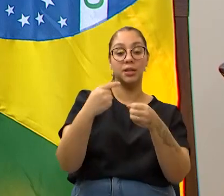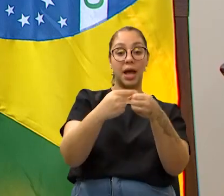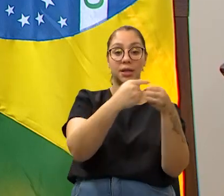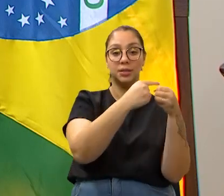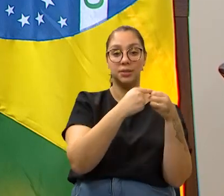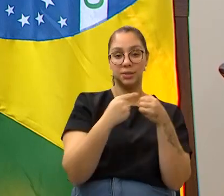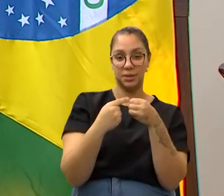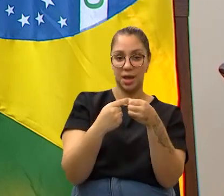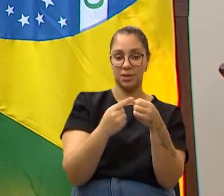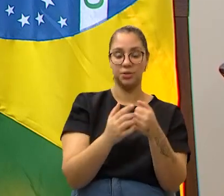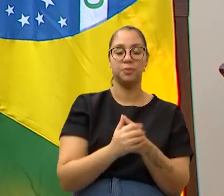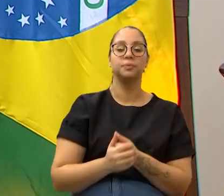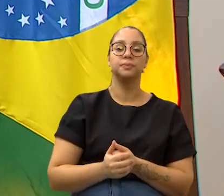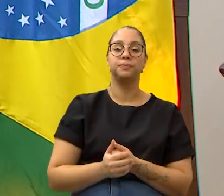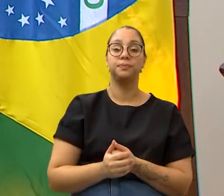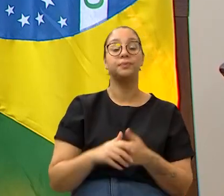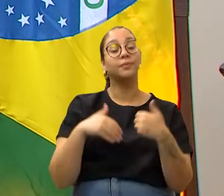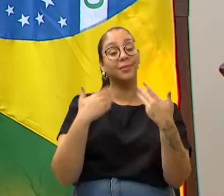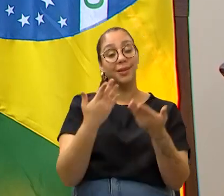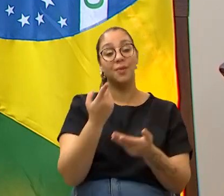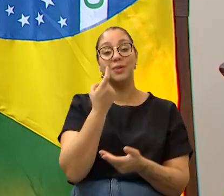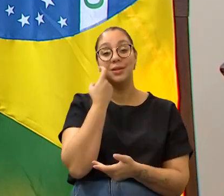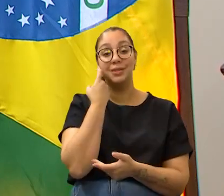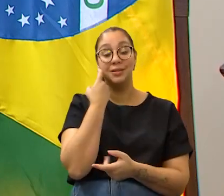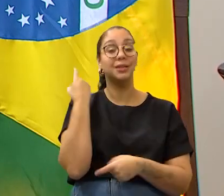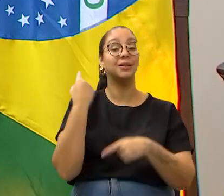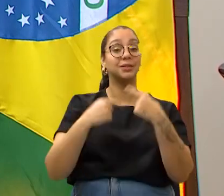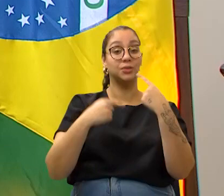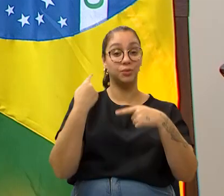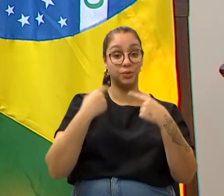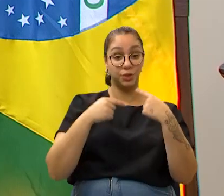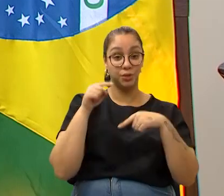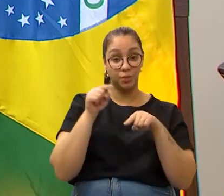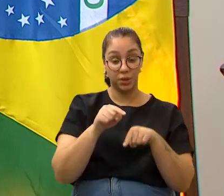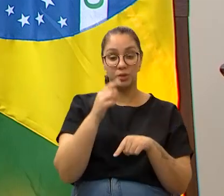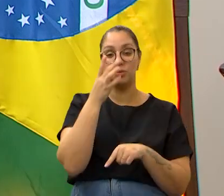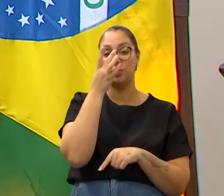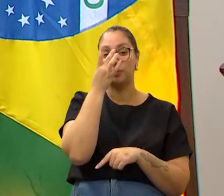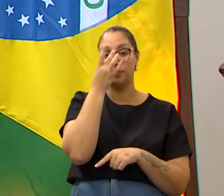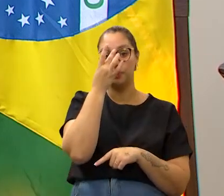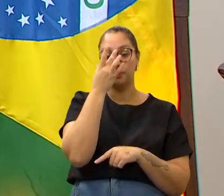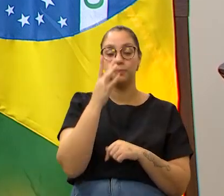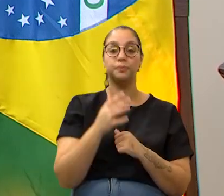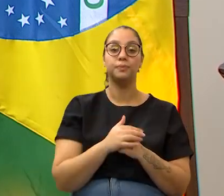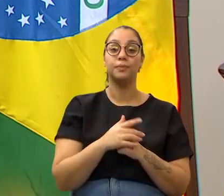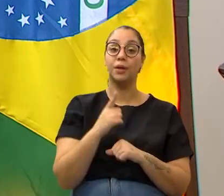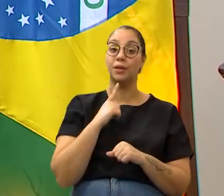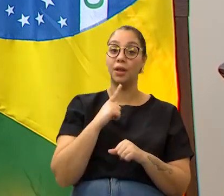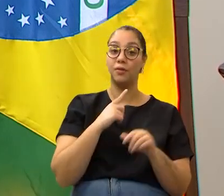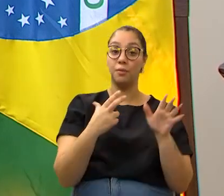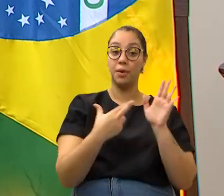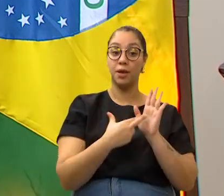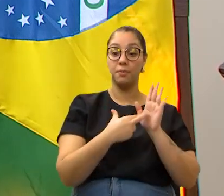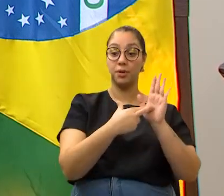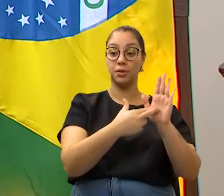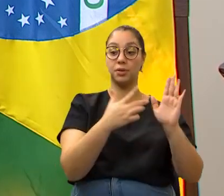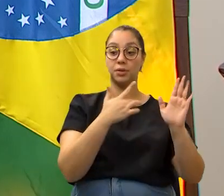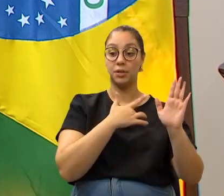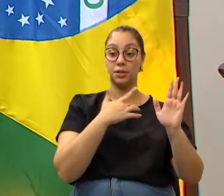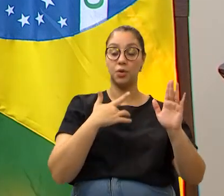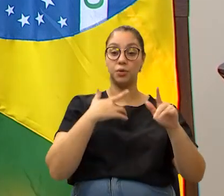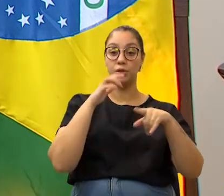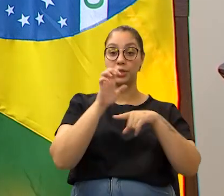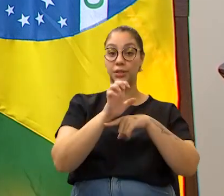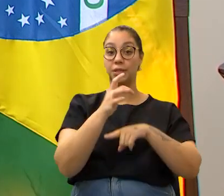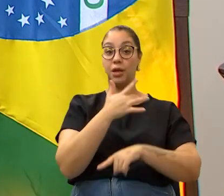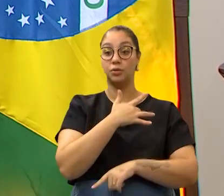Campinas. Então, na sexta-feira a gente discutiu isso, veio uma representante da Secretaria de Estado de